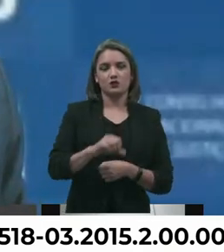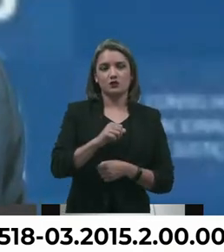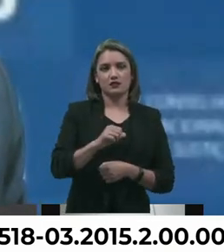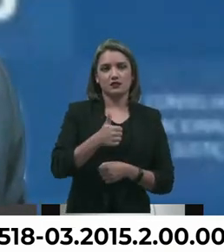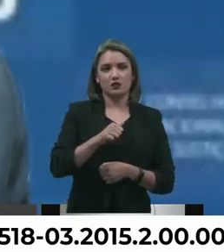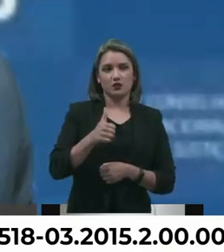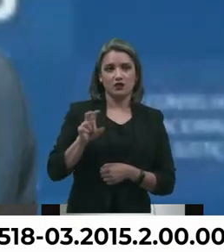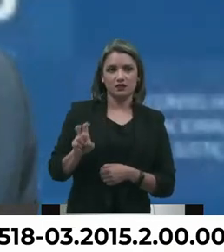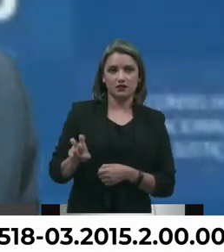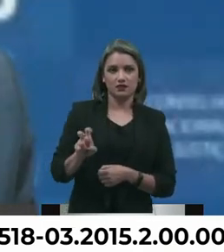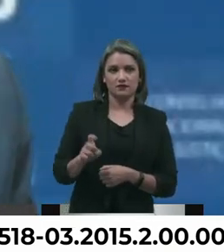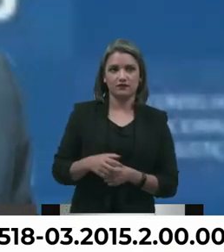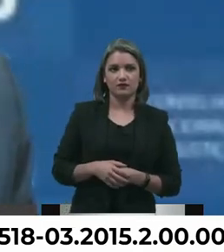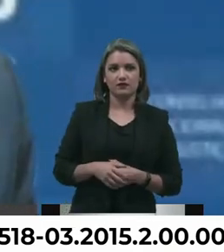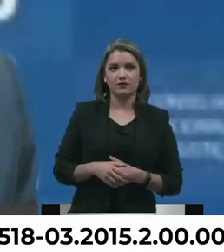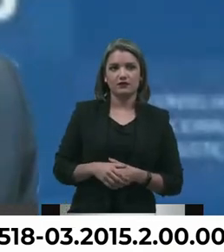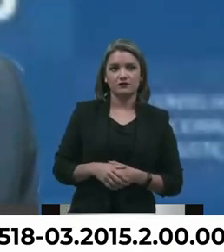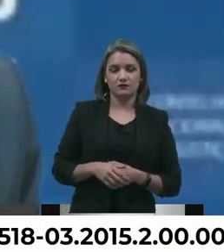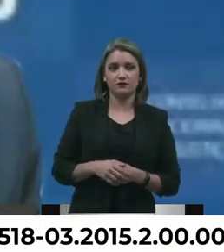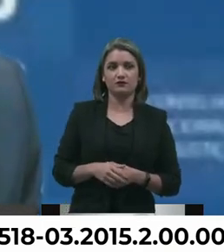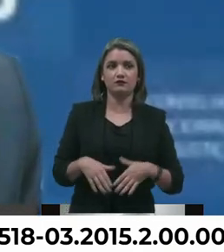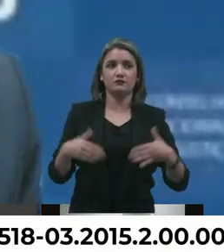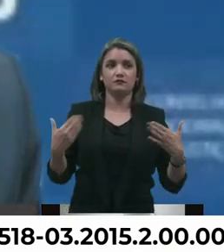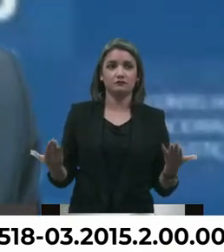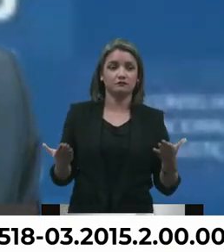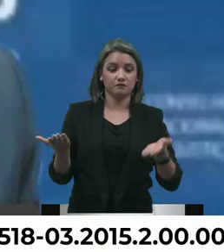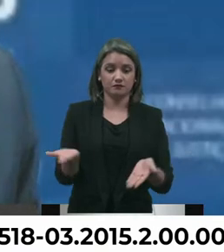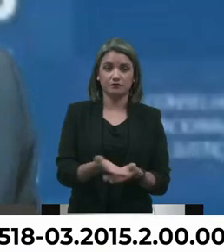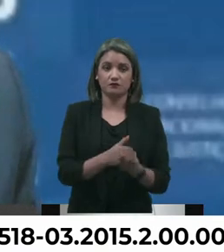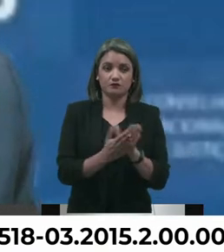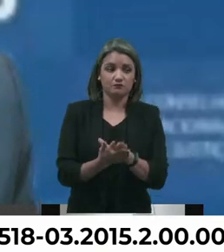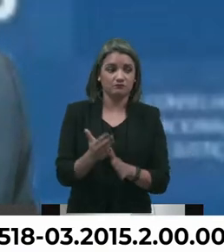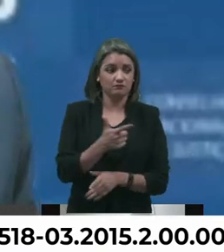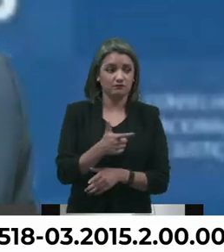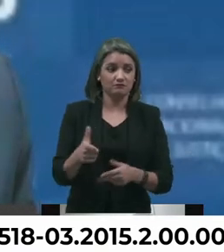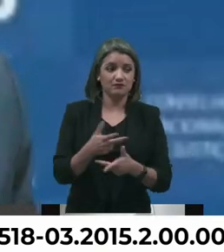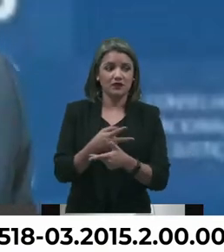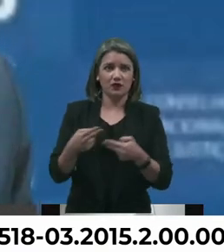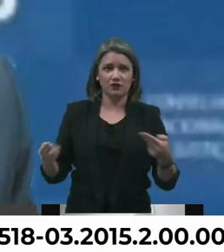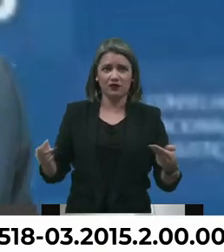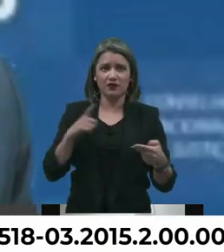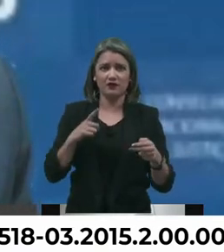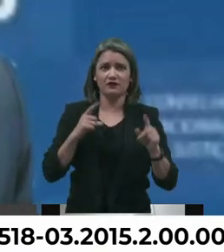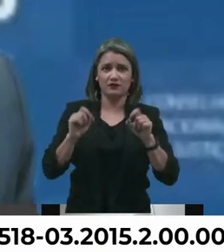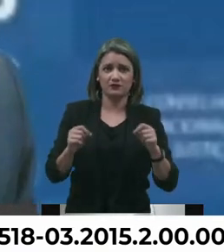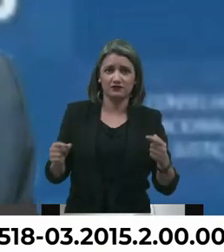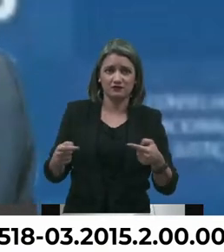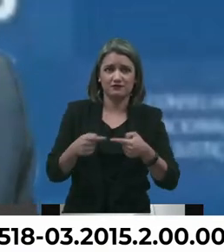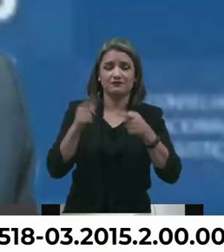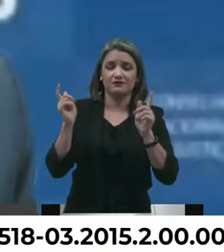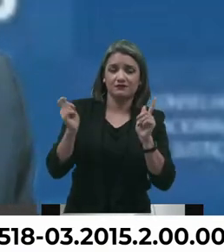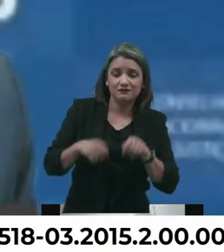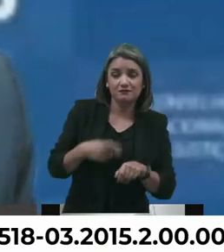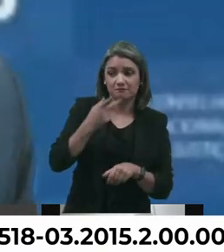regimento interno. Como dito, não há nos autos elementos concretos e suficientes para afirmar que o magistrado,